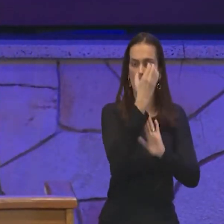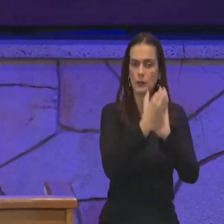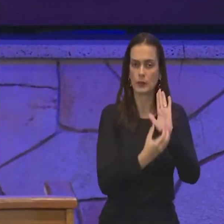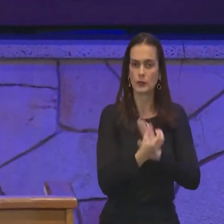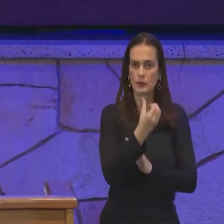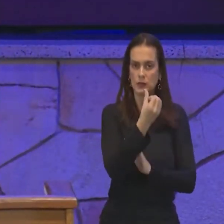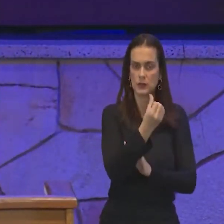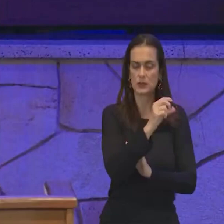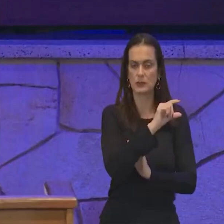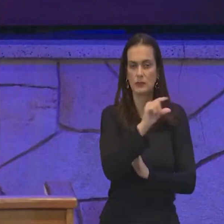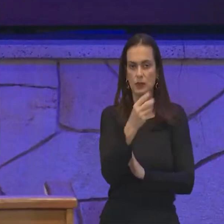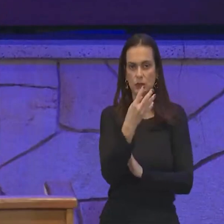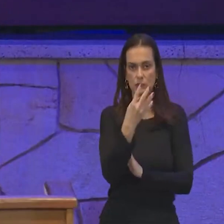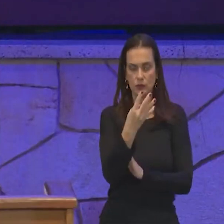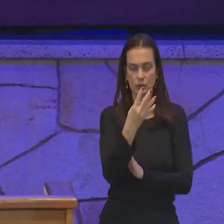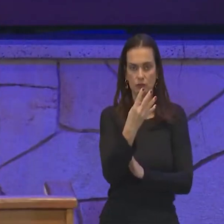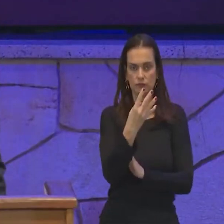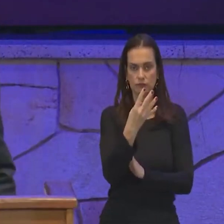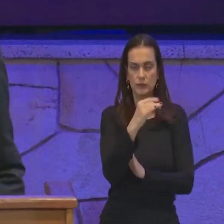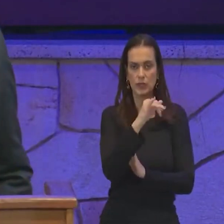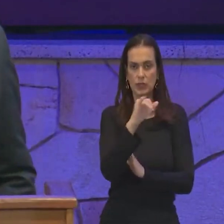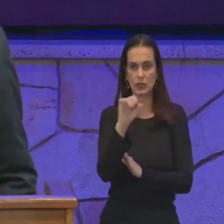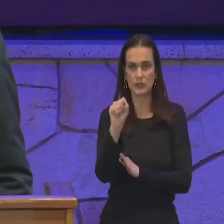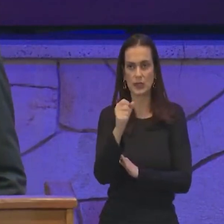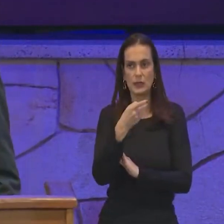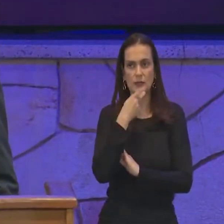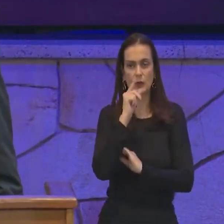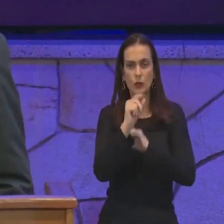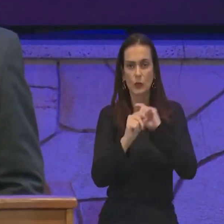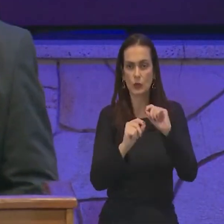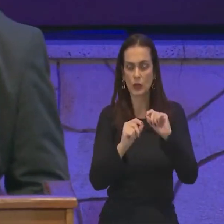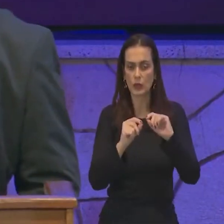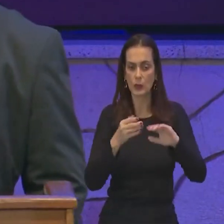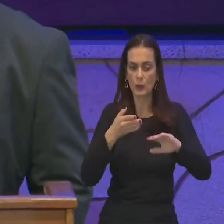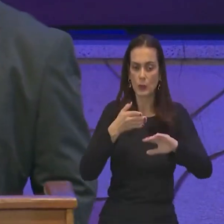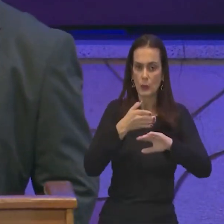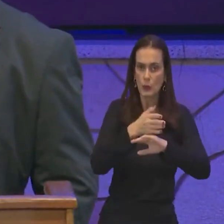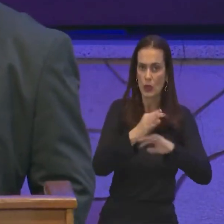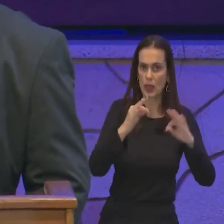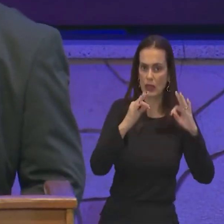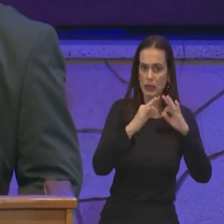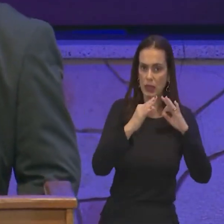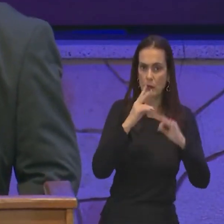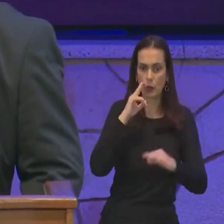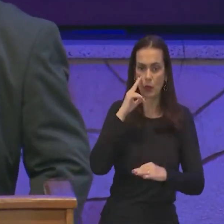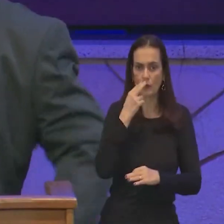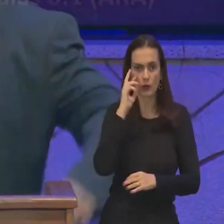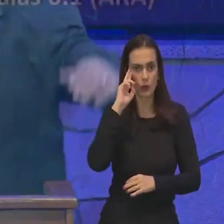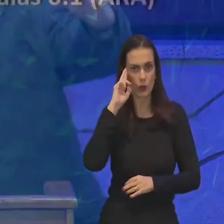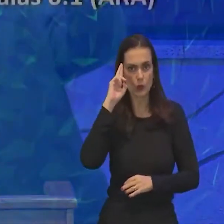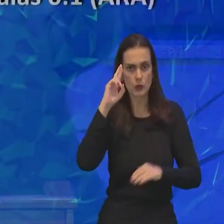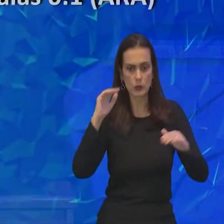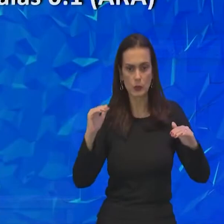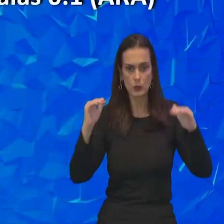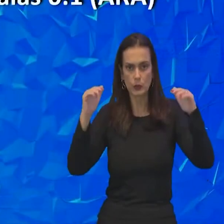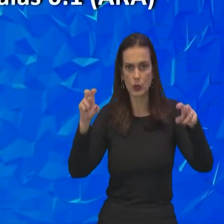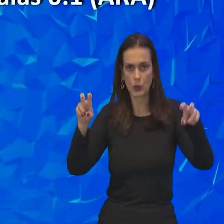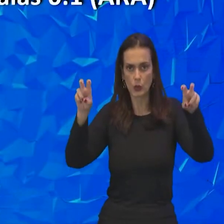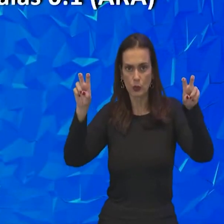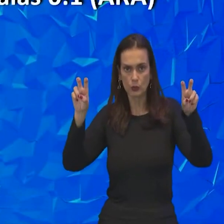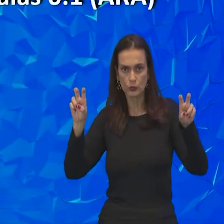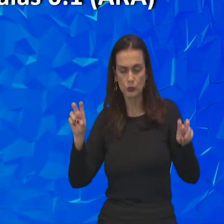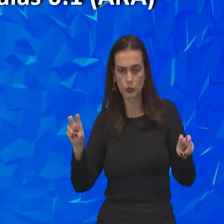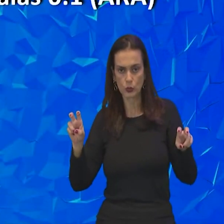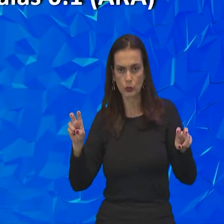1 ao 4. Então disse que Isaías entrou no templo, ele viu o Senhor assentado sobre um alto e sublime trono, as abas de